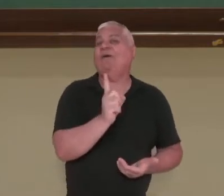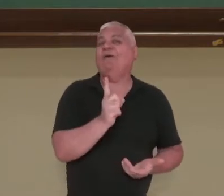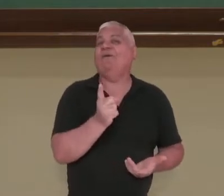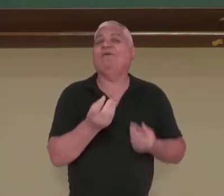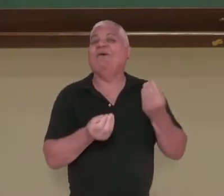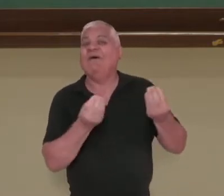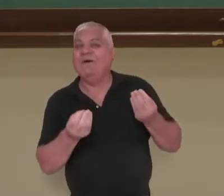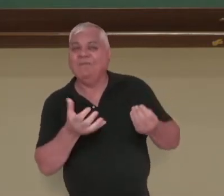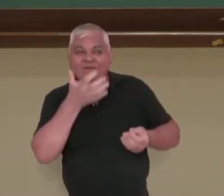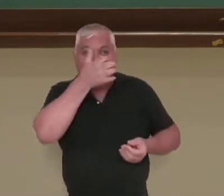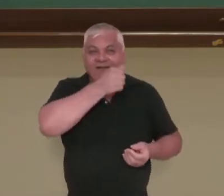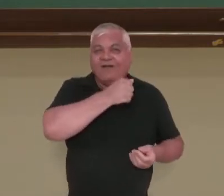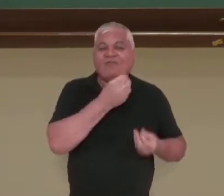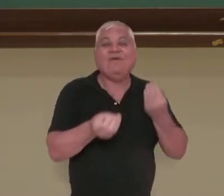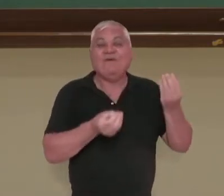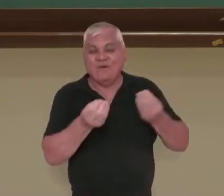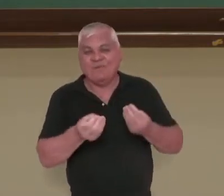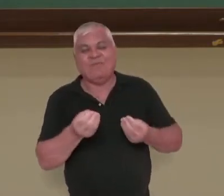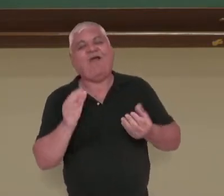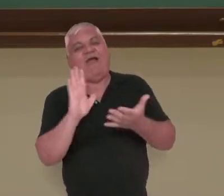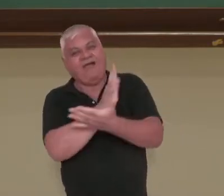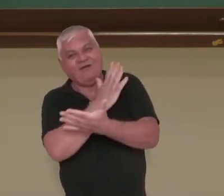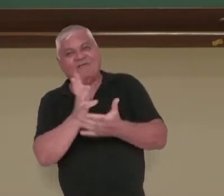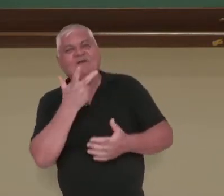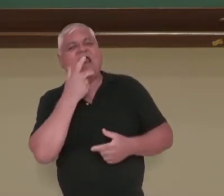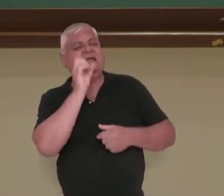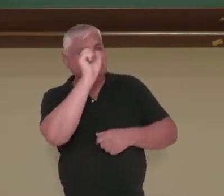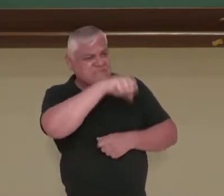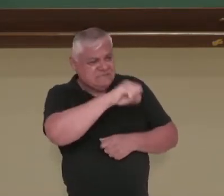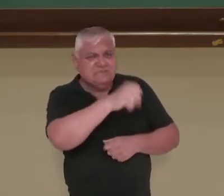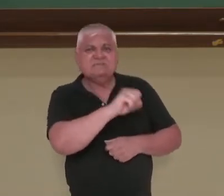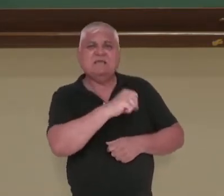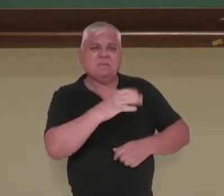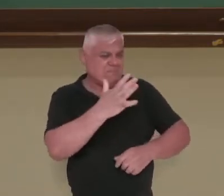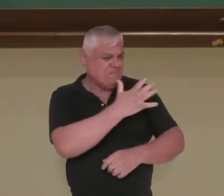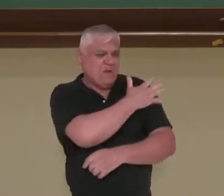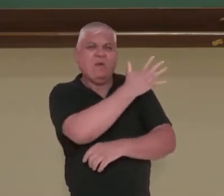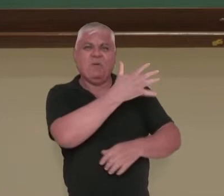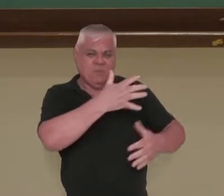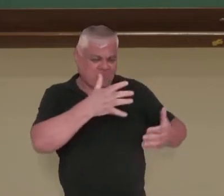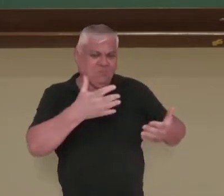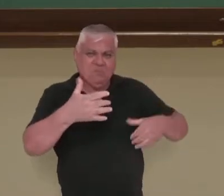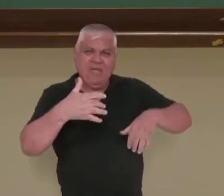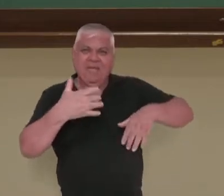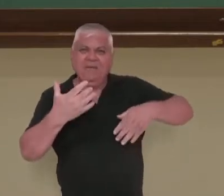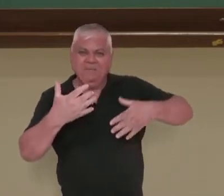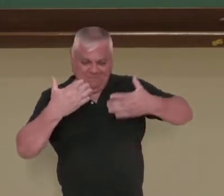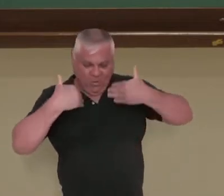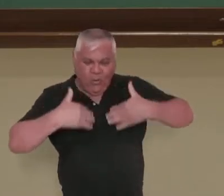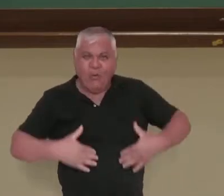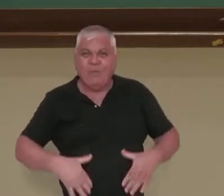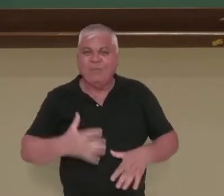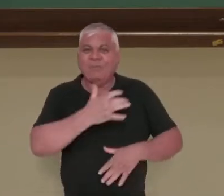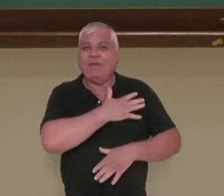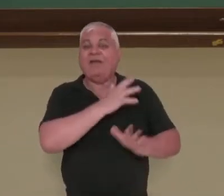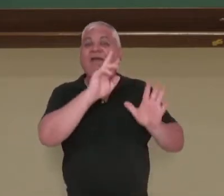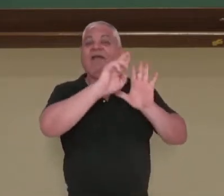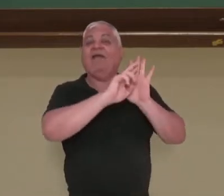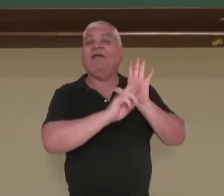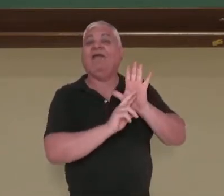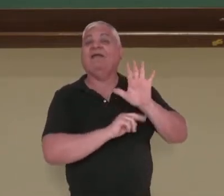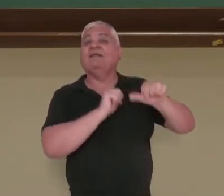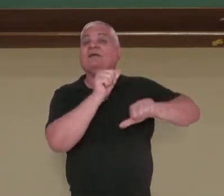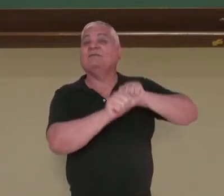queimou? Alguns jogam que queimou, outros jogam que não queimou, porque essa regra muda. E quando a regra muda, eu tenho a regra, mas